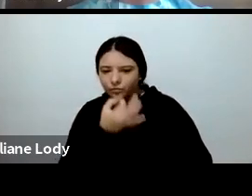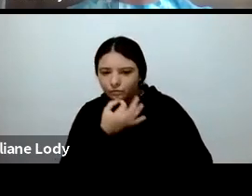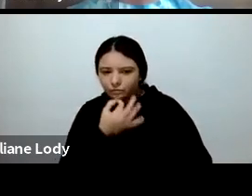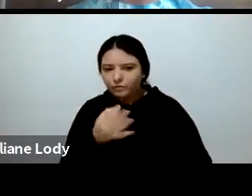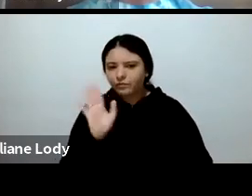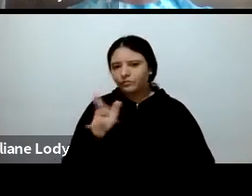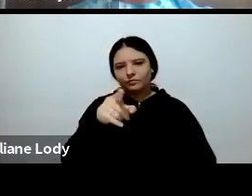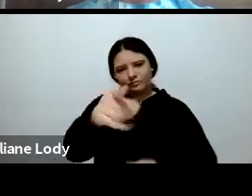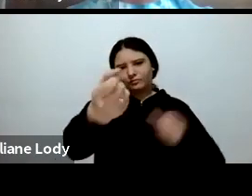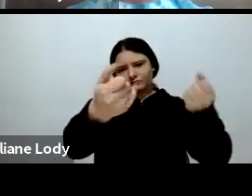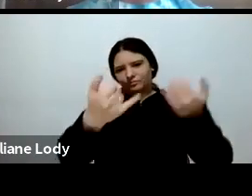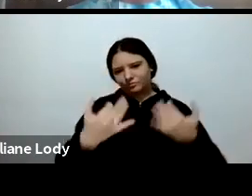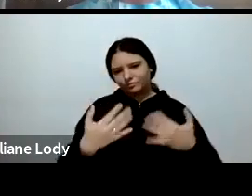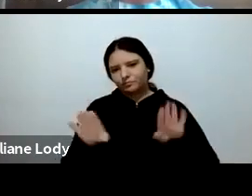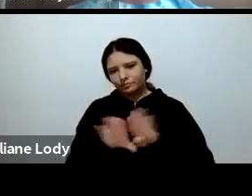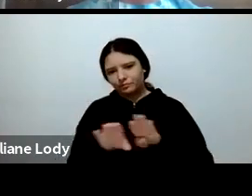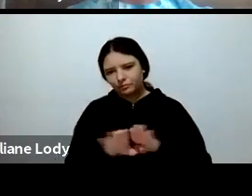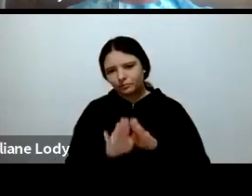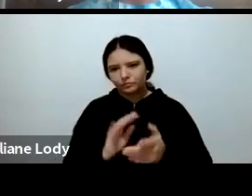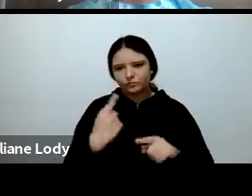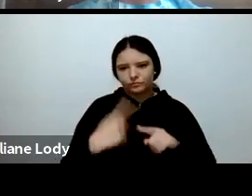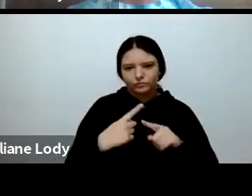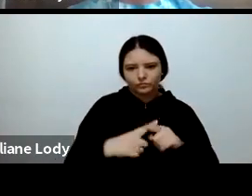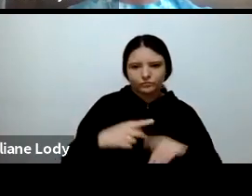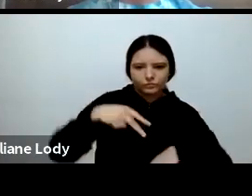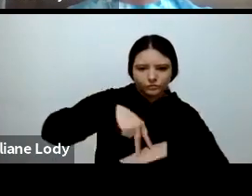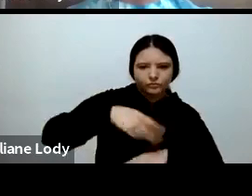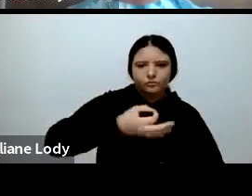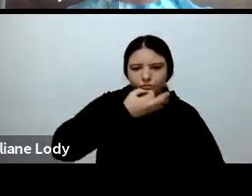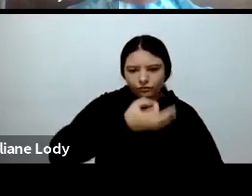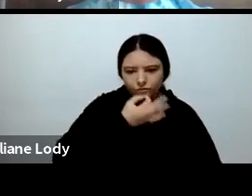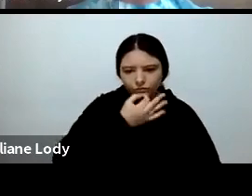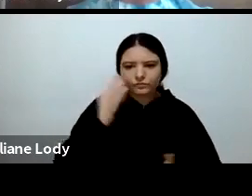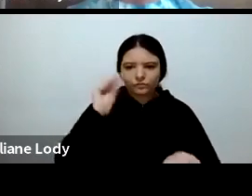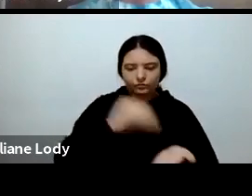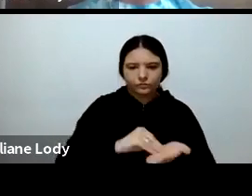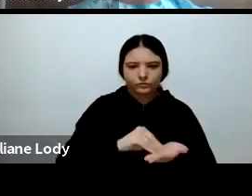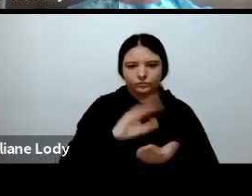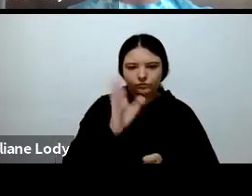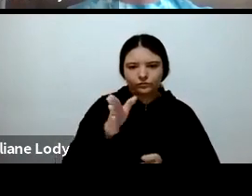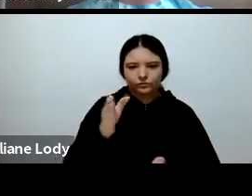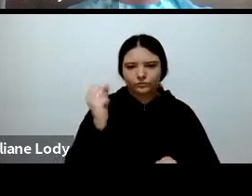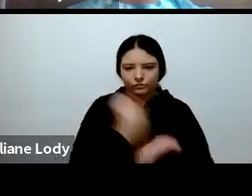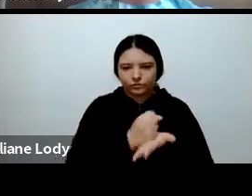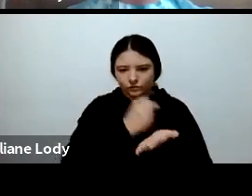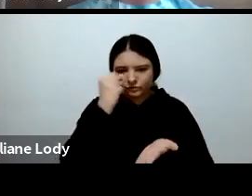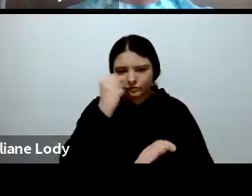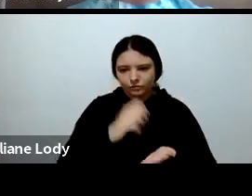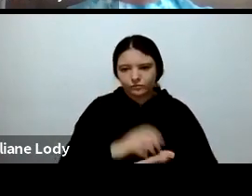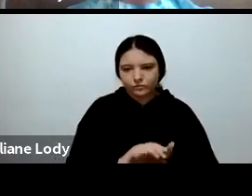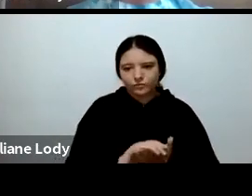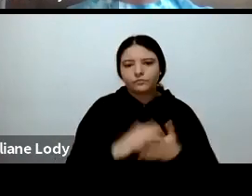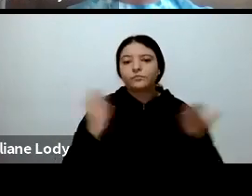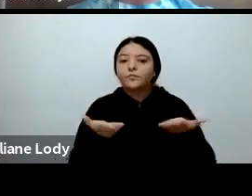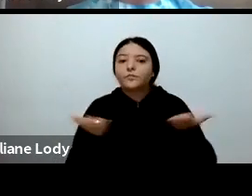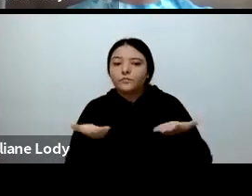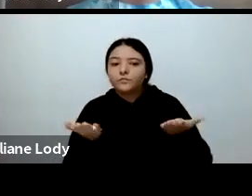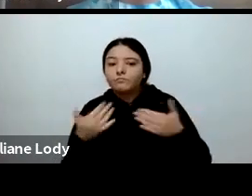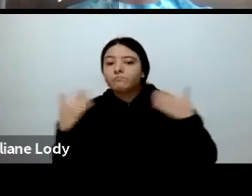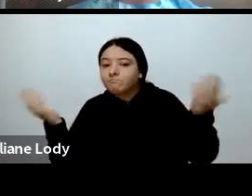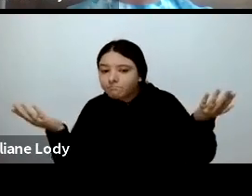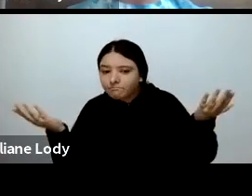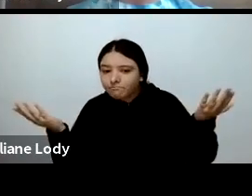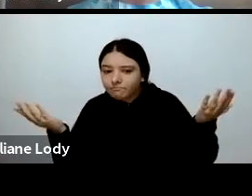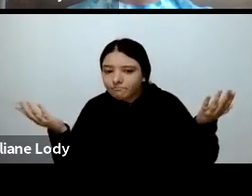trouxeram também, né? O posicionamento crítico está colocado, está dado, né? E agora? Né?